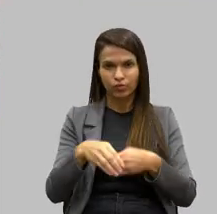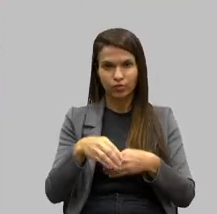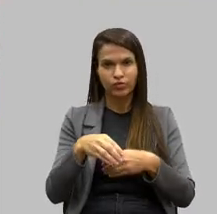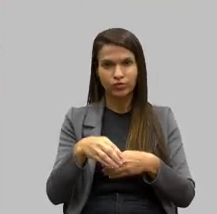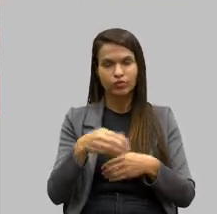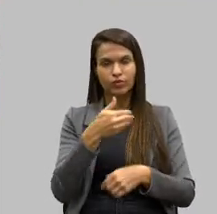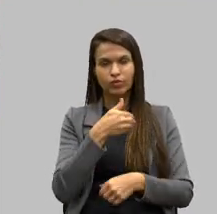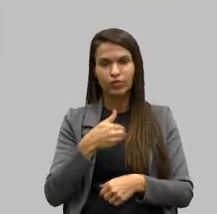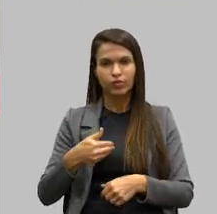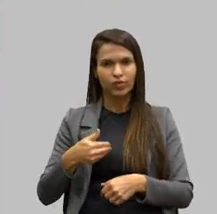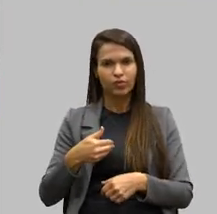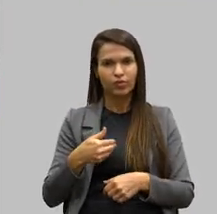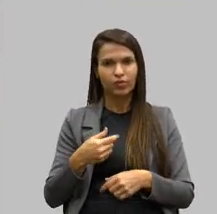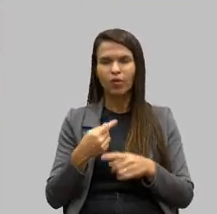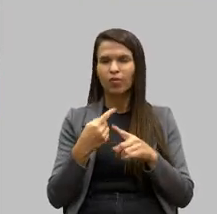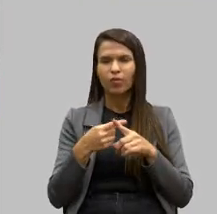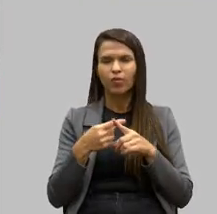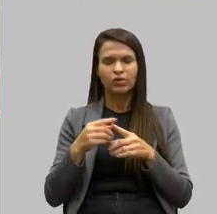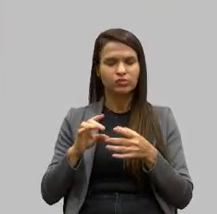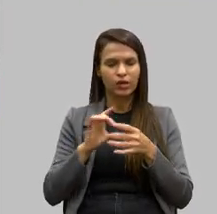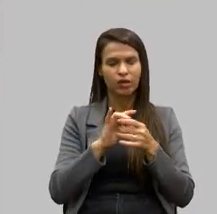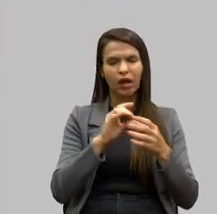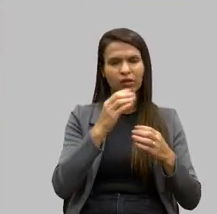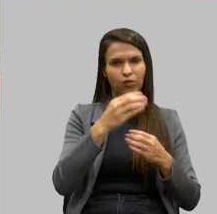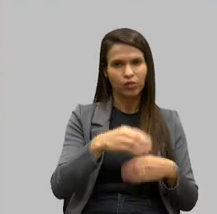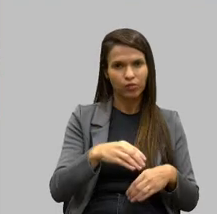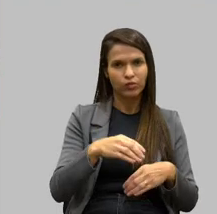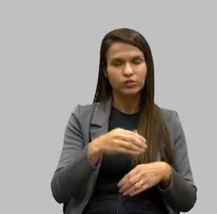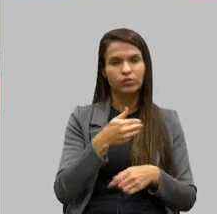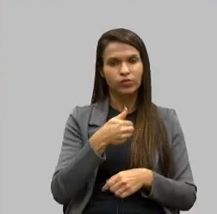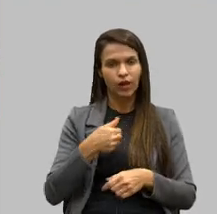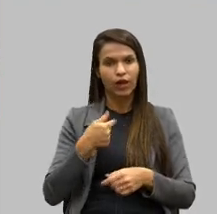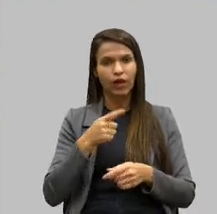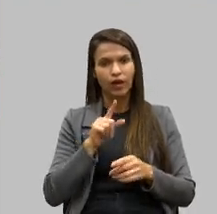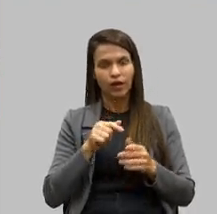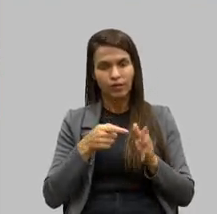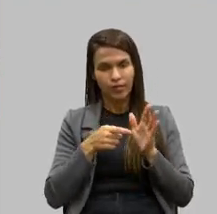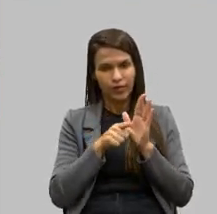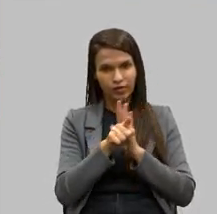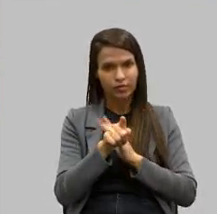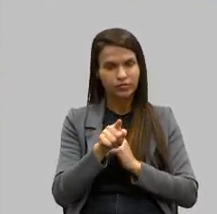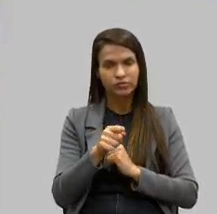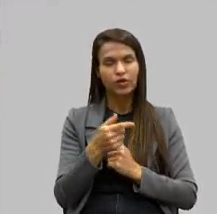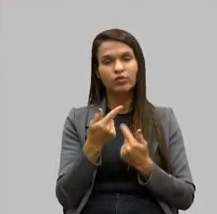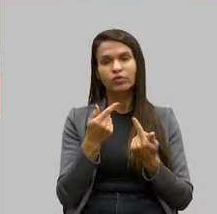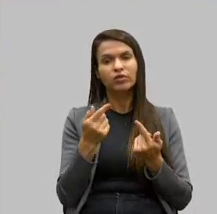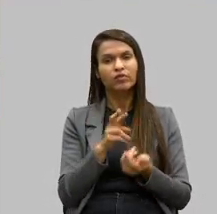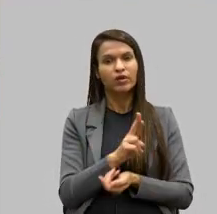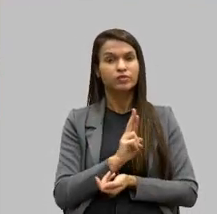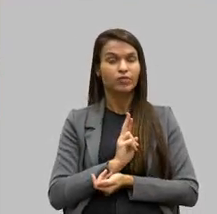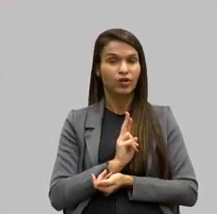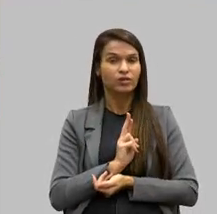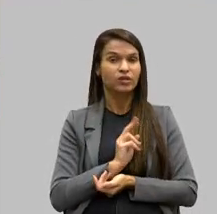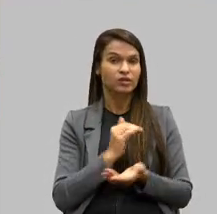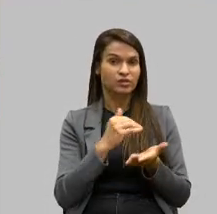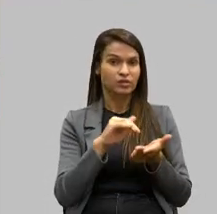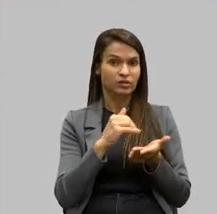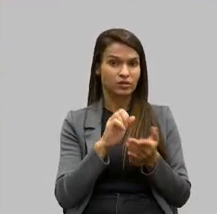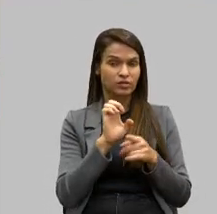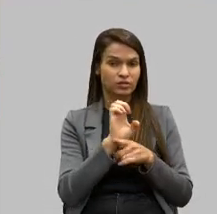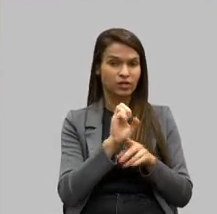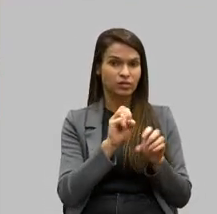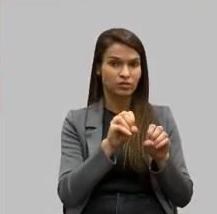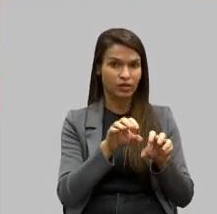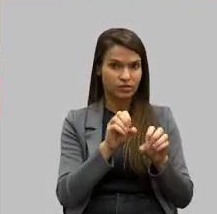Por esses cargos não foram para concurso público? Essa é a pergunta. A gente não teve respostas da Secretaria de Estado e